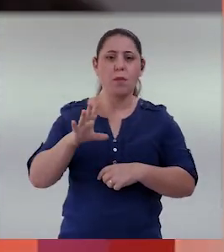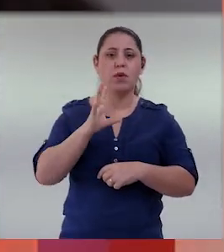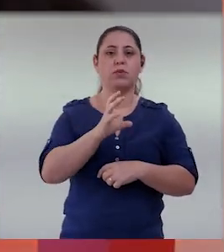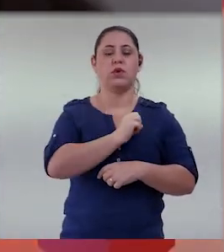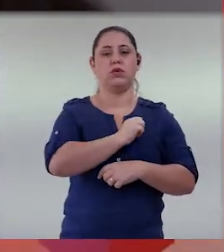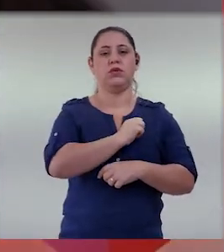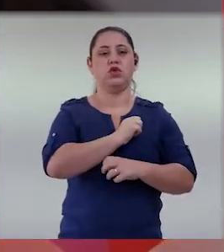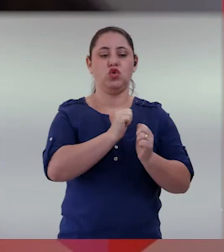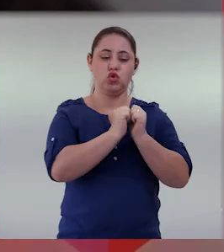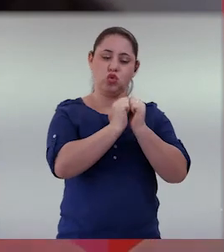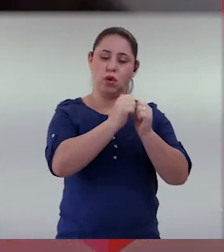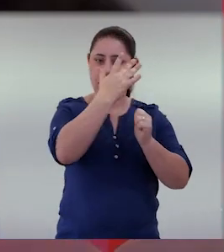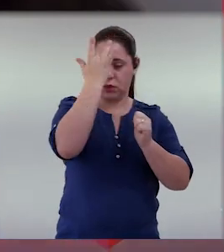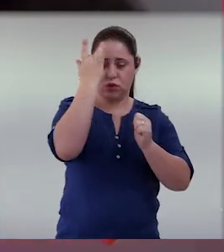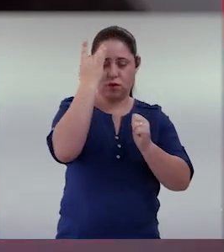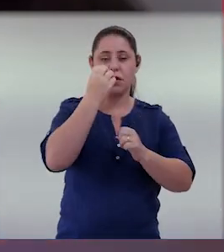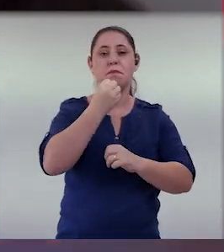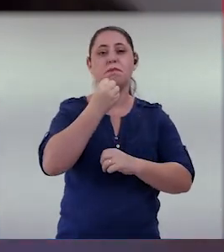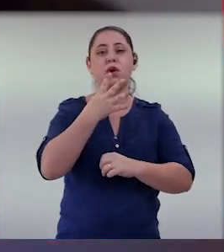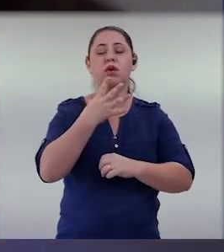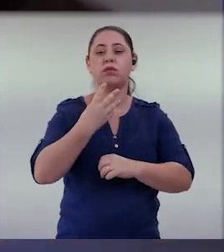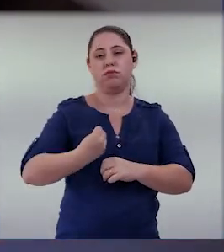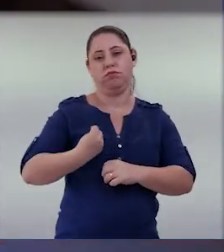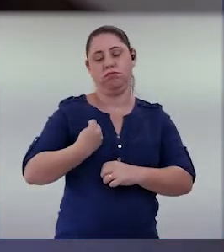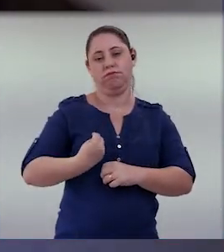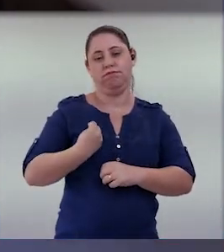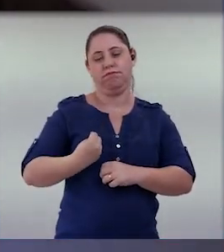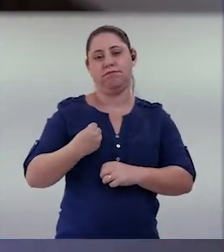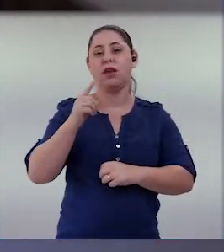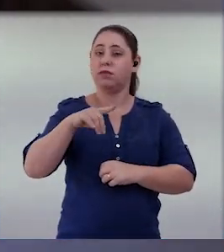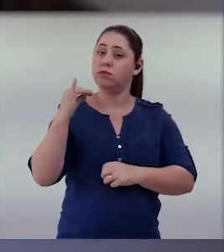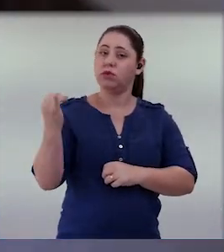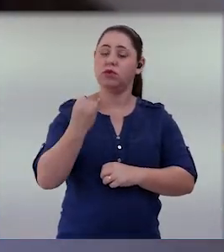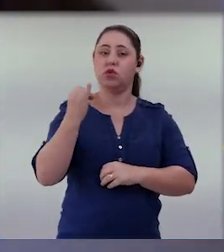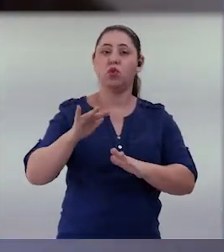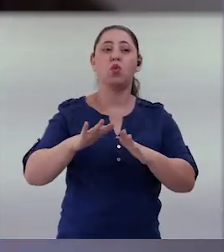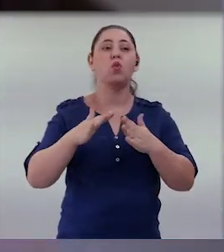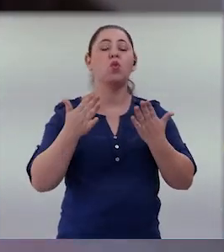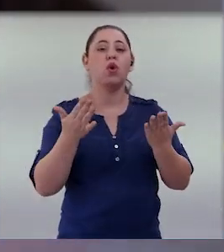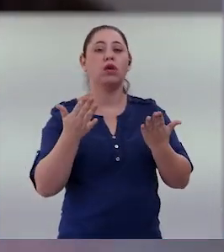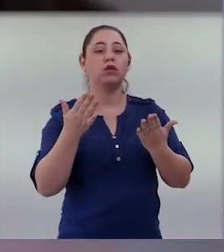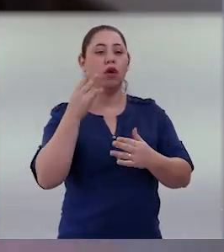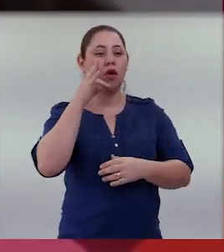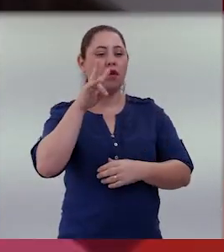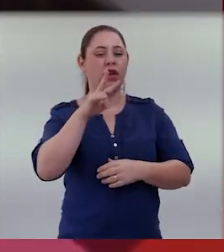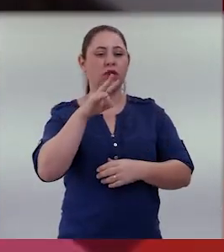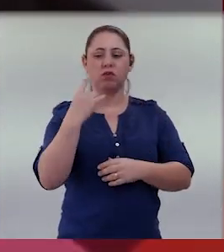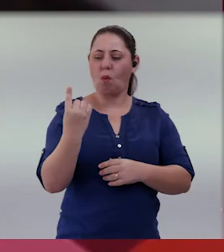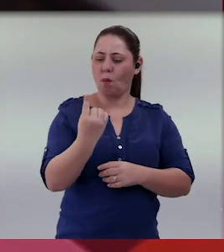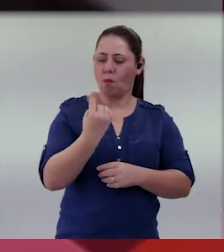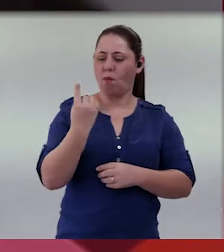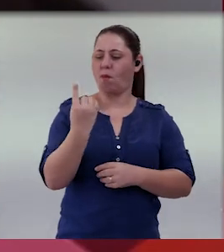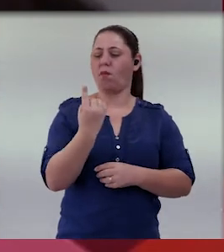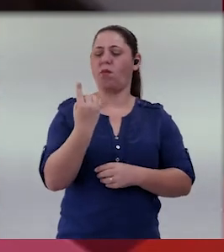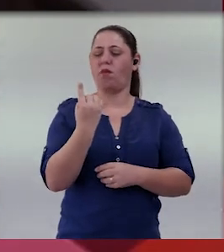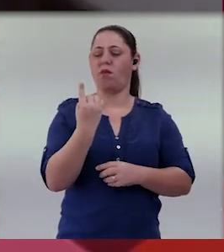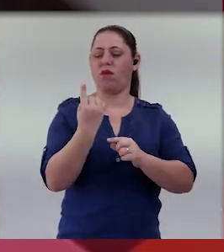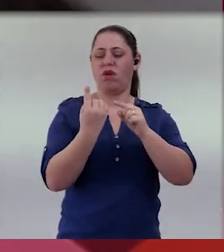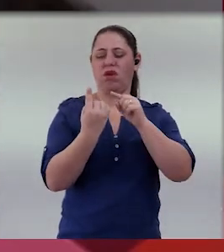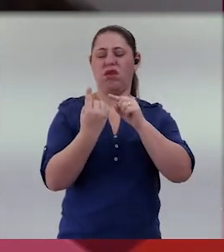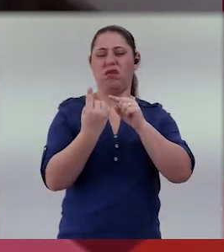aceitação, estar perto de pessoas que fazem bem para a gente, isso é importante. E quando a gente se